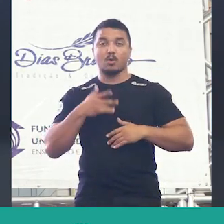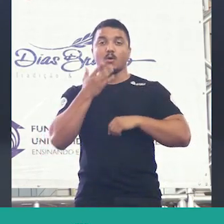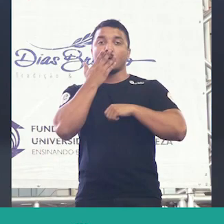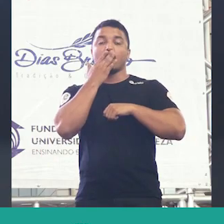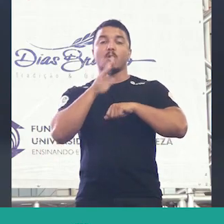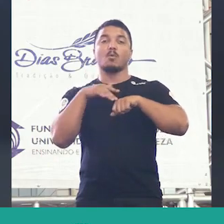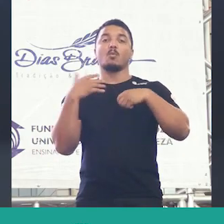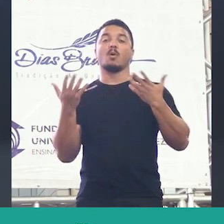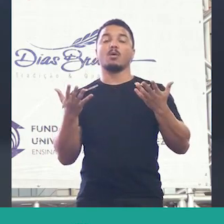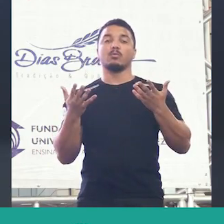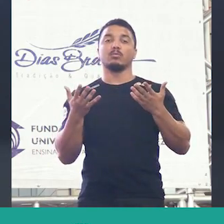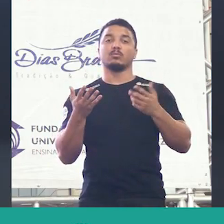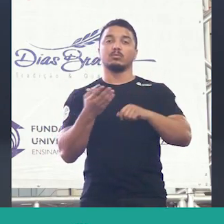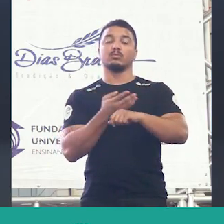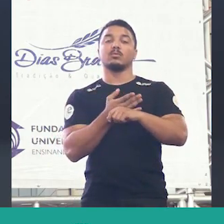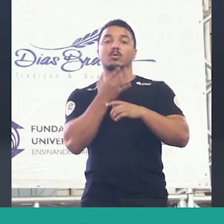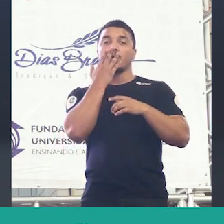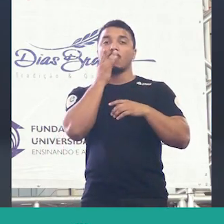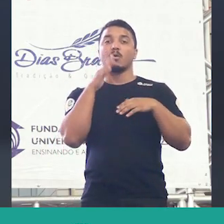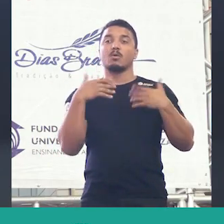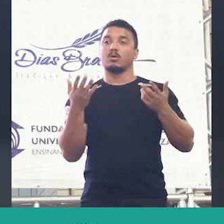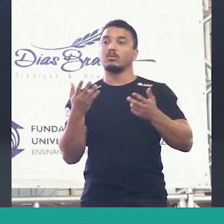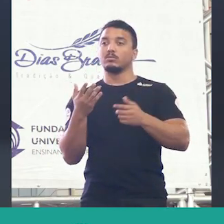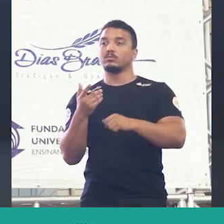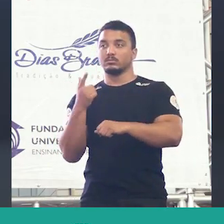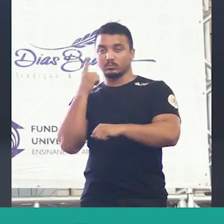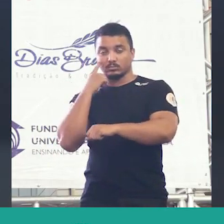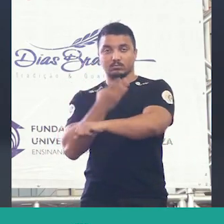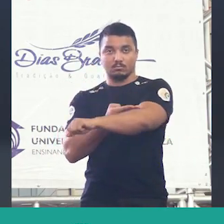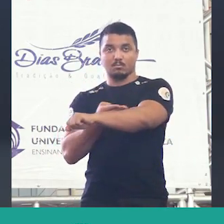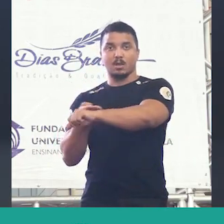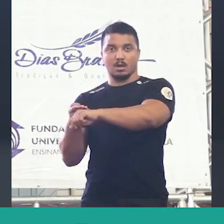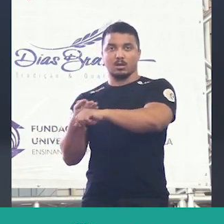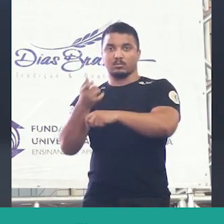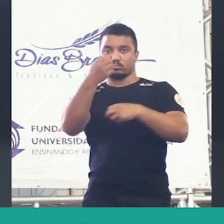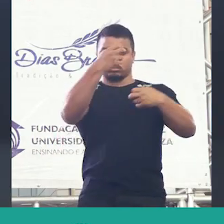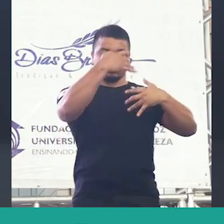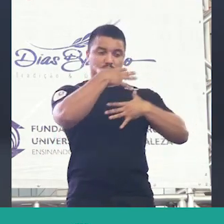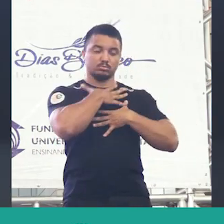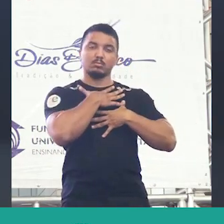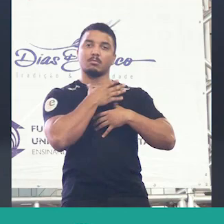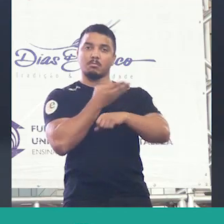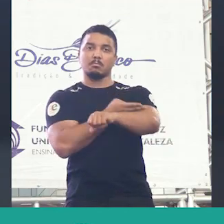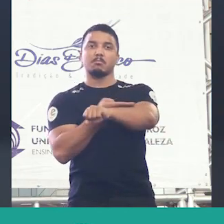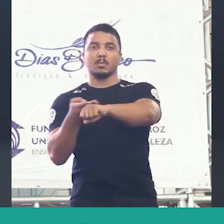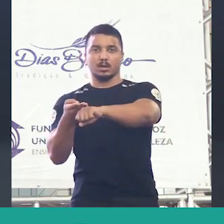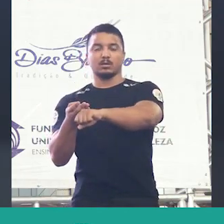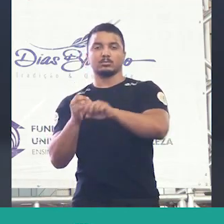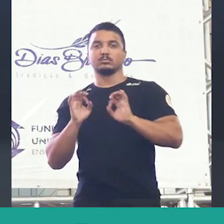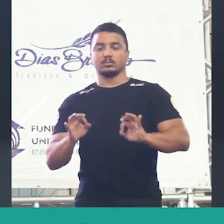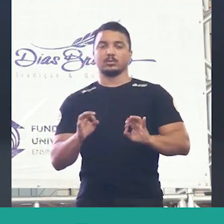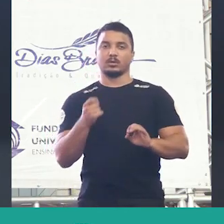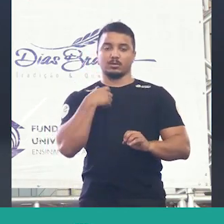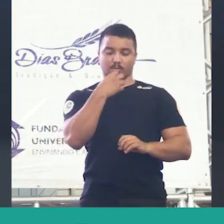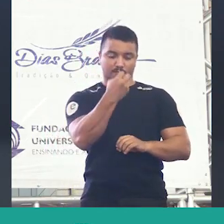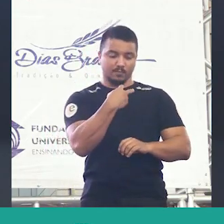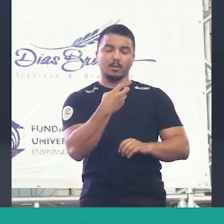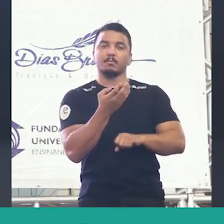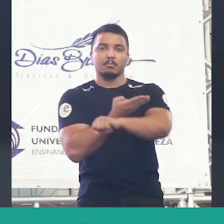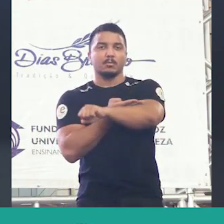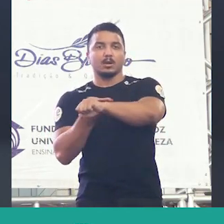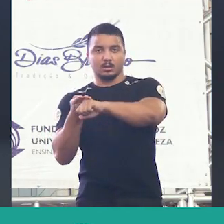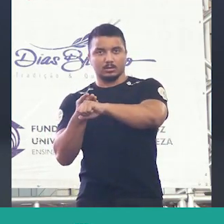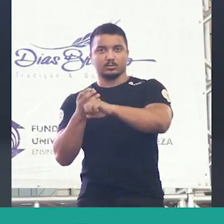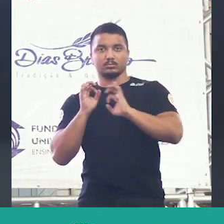blusa? Qual é a cor da minha blusa? Se incidir luz branca, reflete o quê? Branco. Você vê